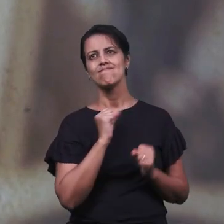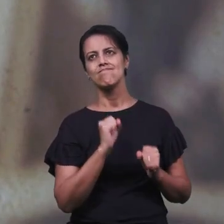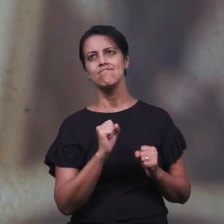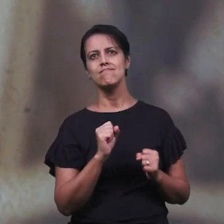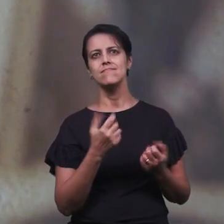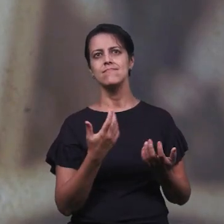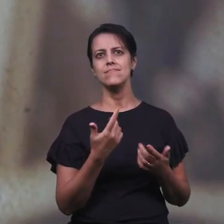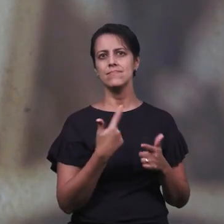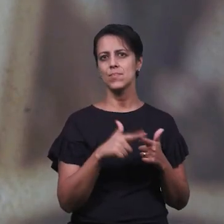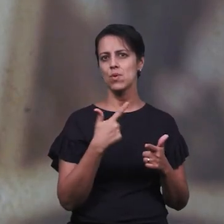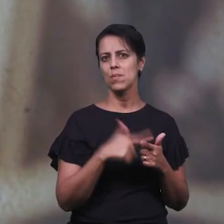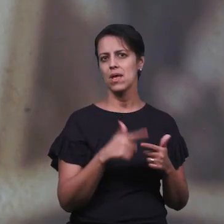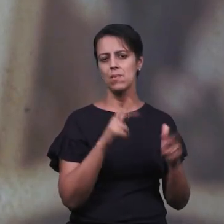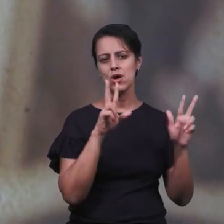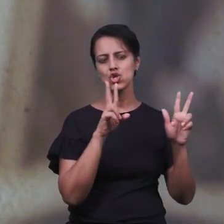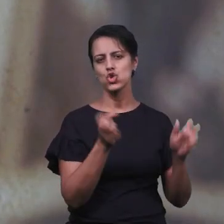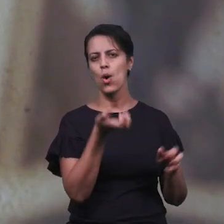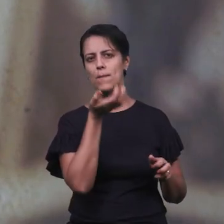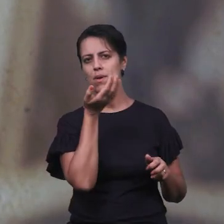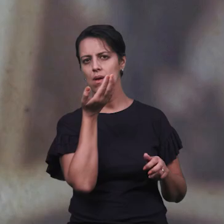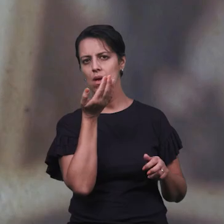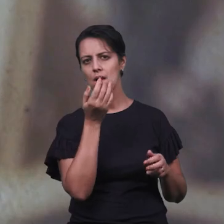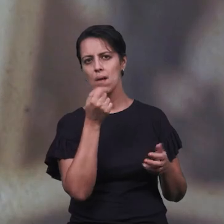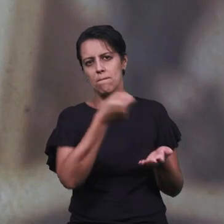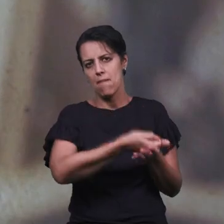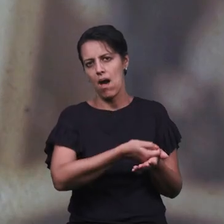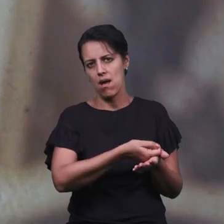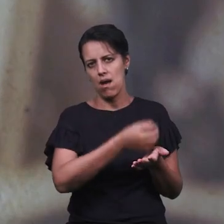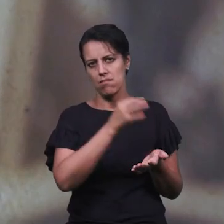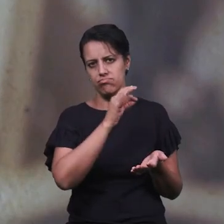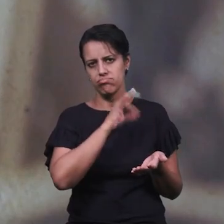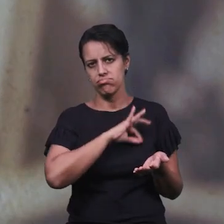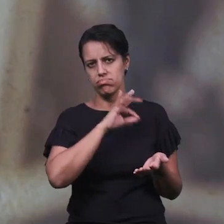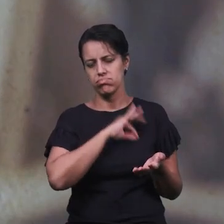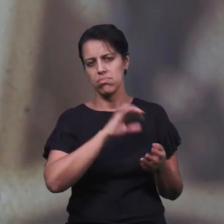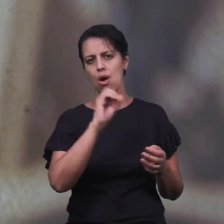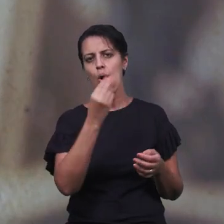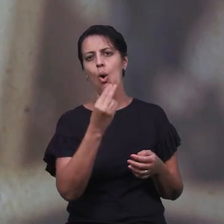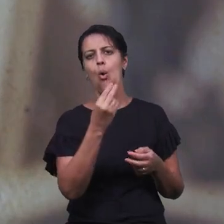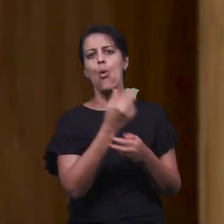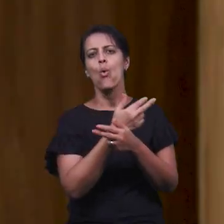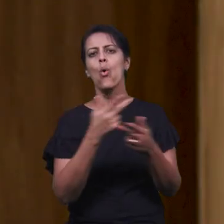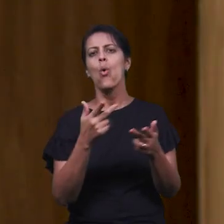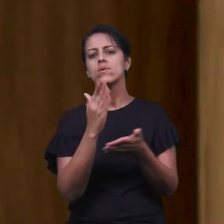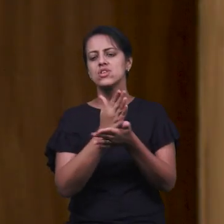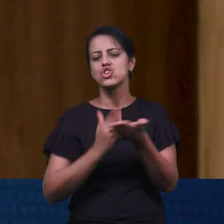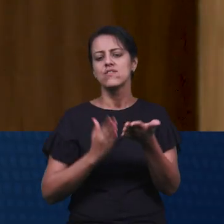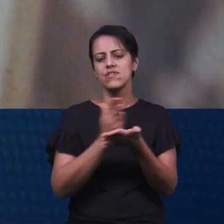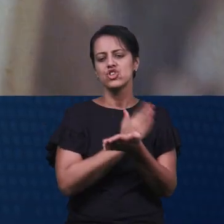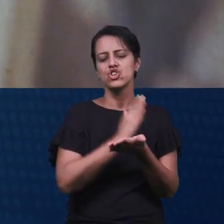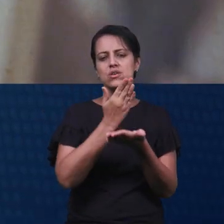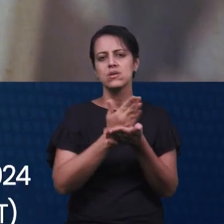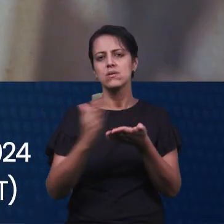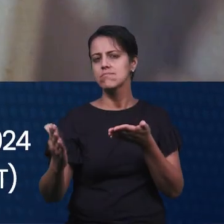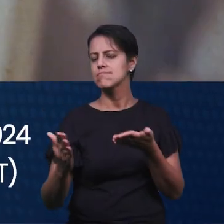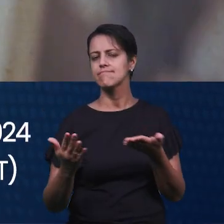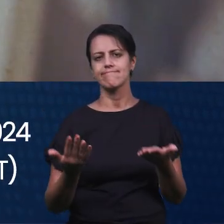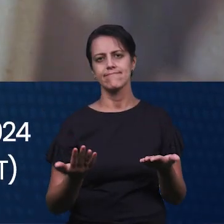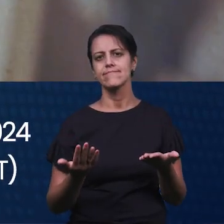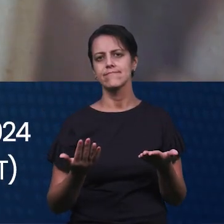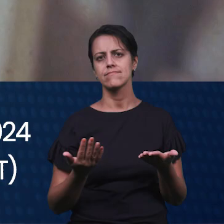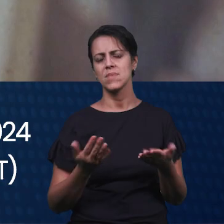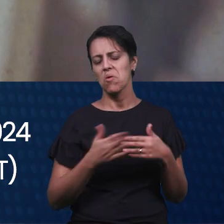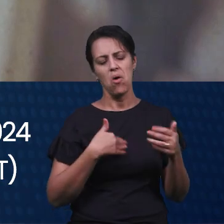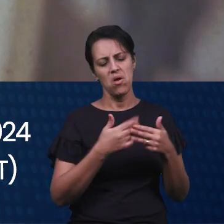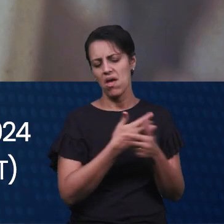de alimentos, seja uma partilha de bens, seja ela qual for, entendeu? Então, isso é muito importante que as